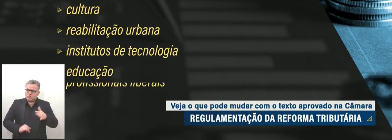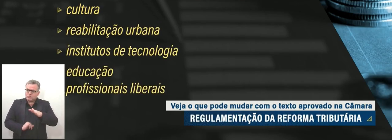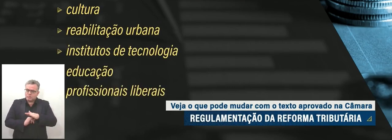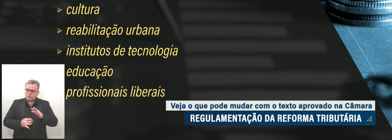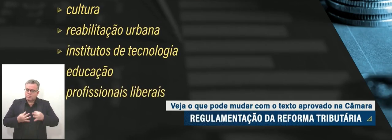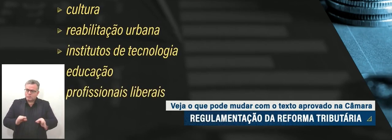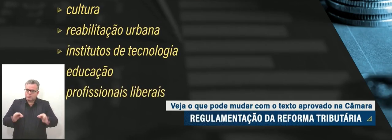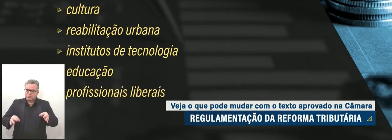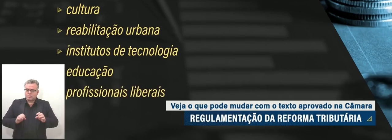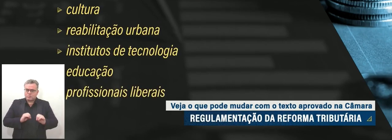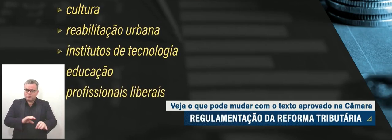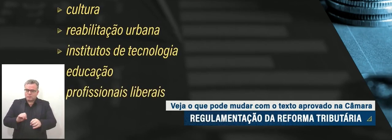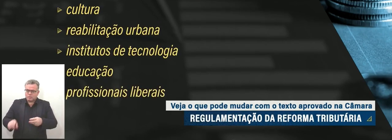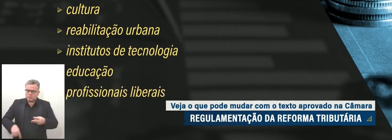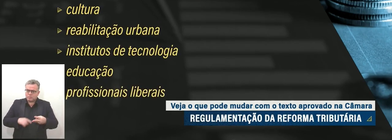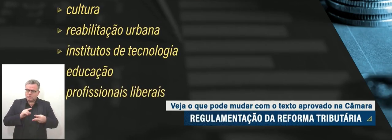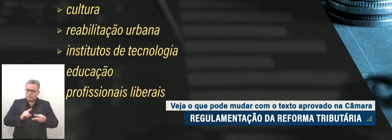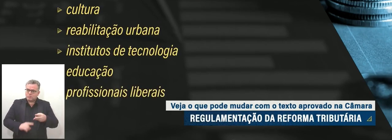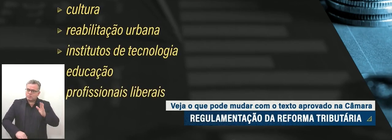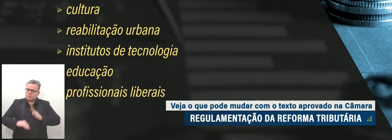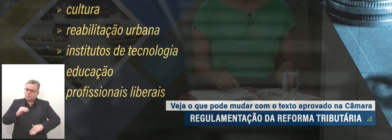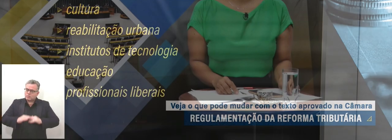educação e profissionais